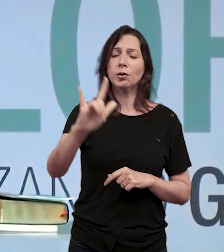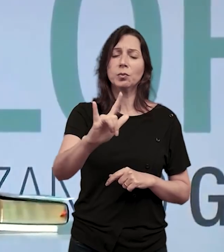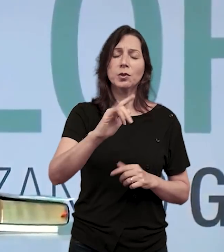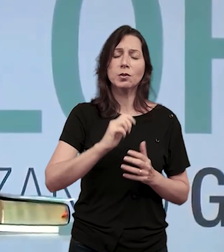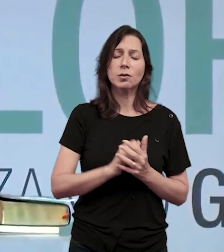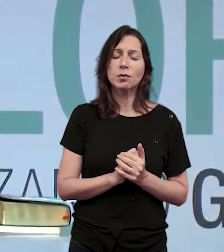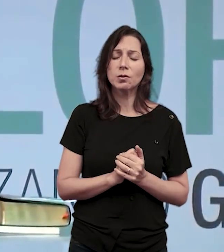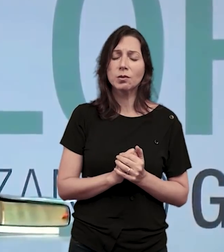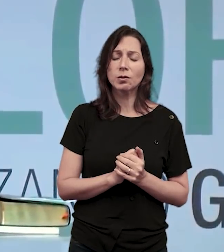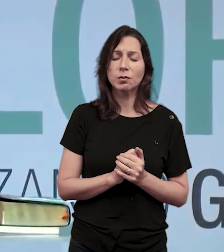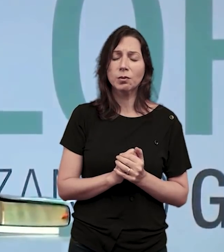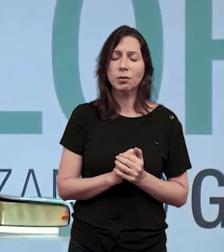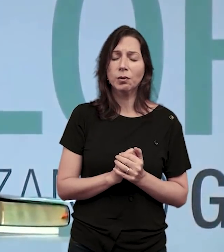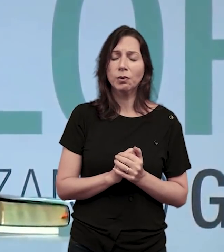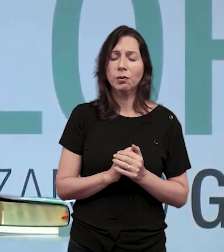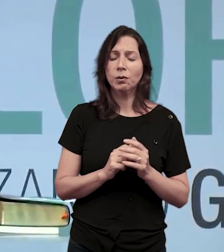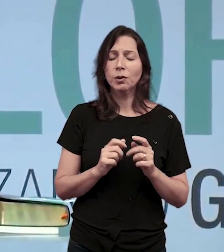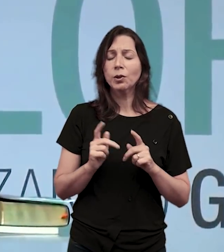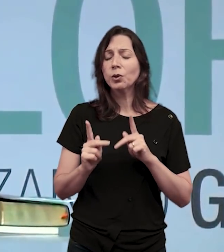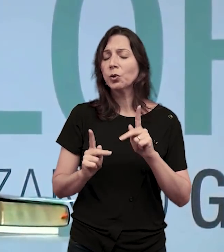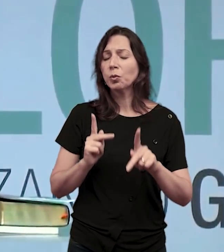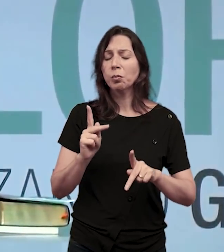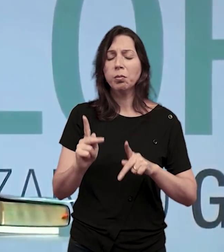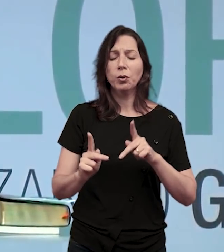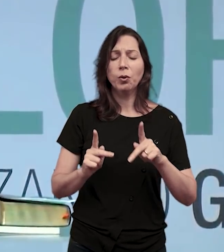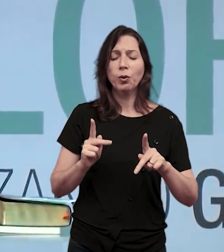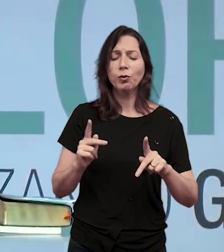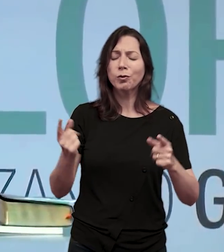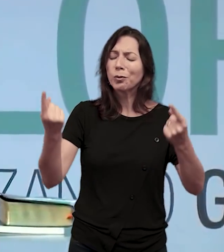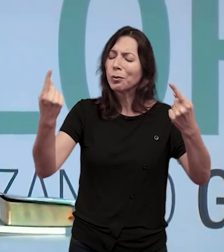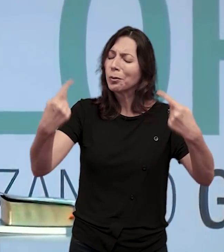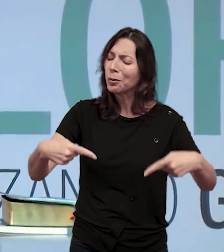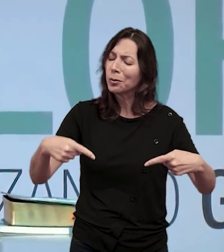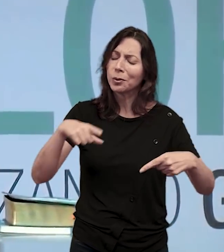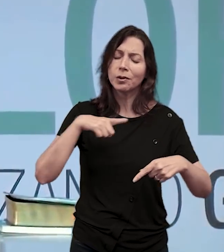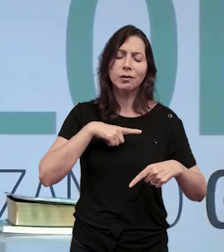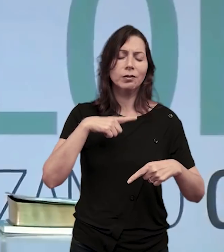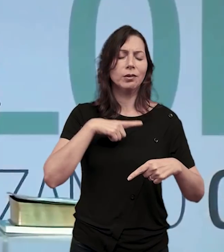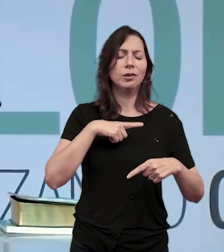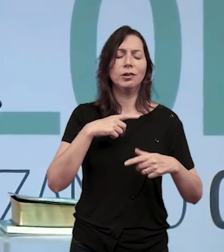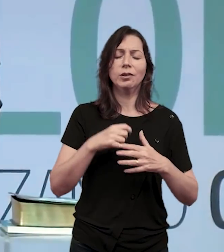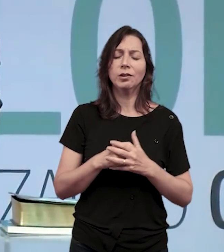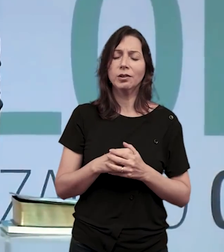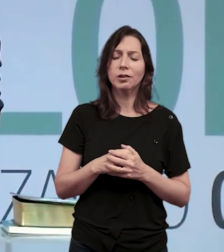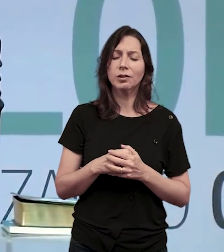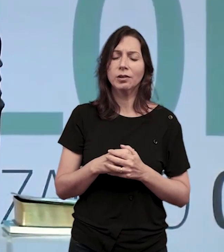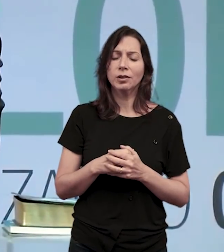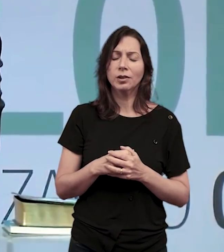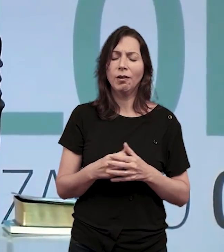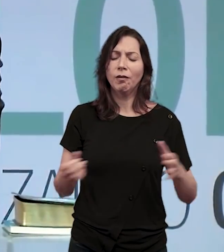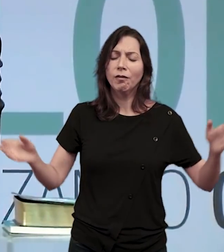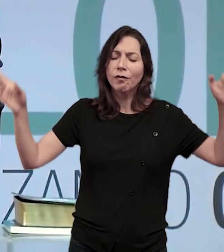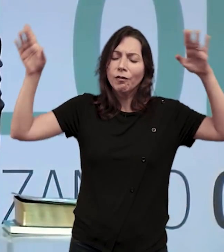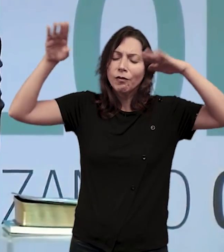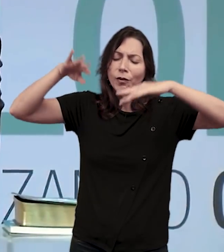E aqui está um povo, Deus, que passa por lutas, passa por